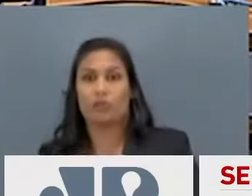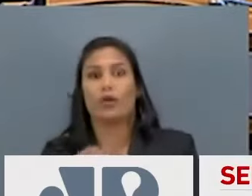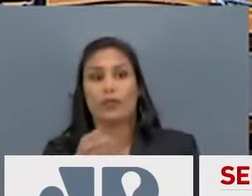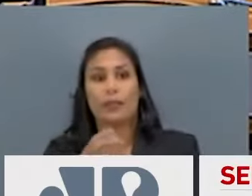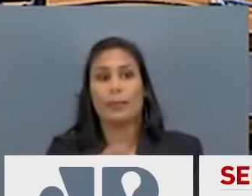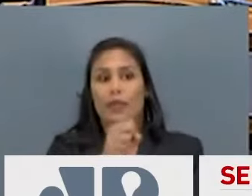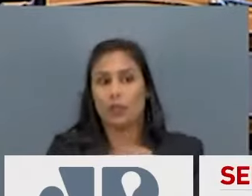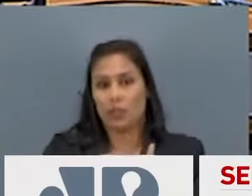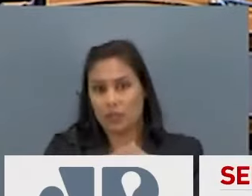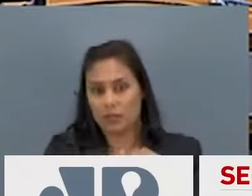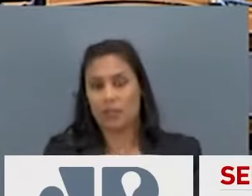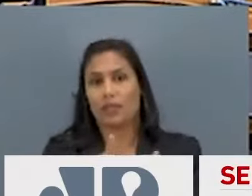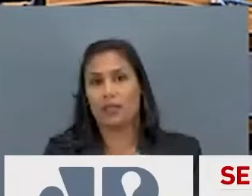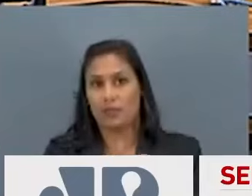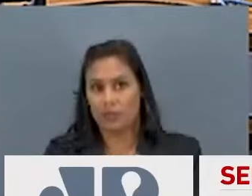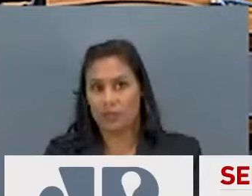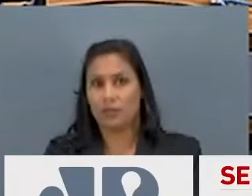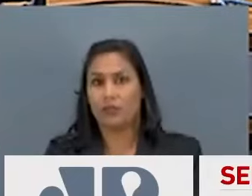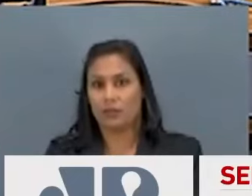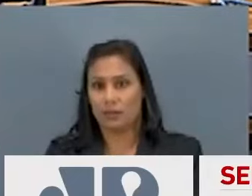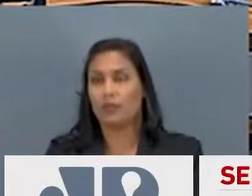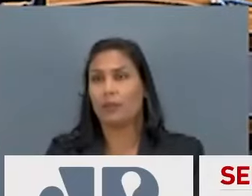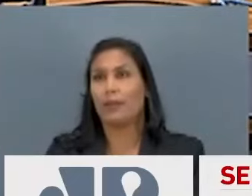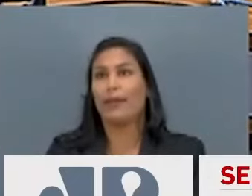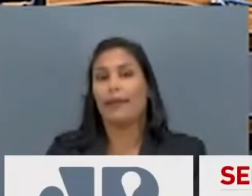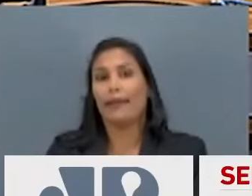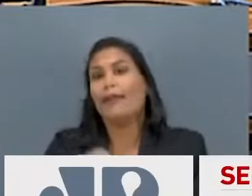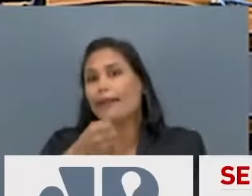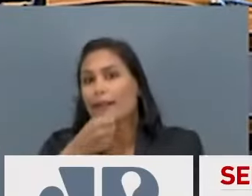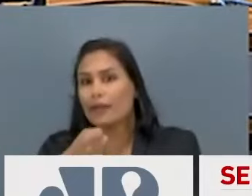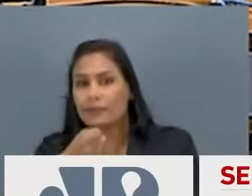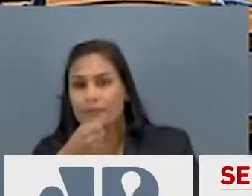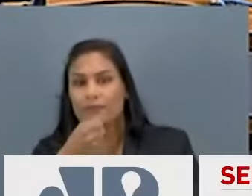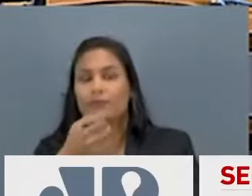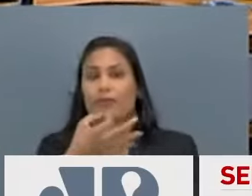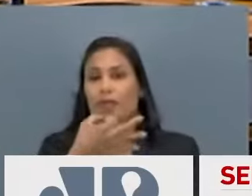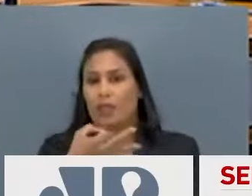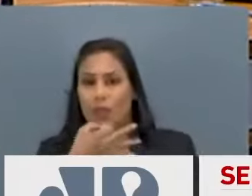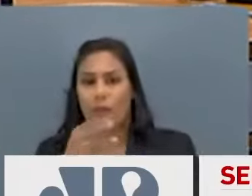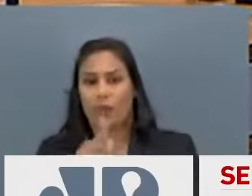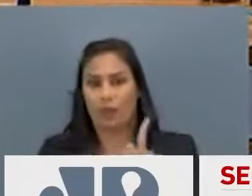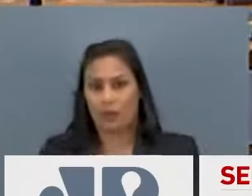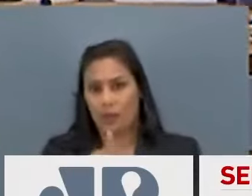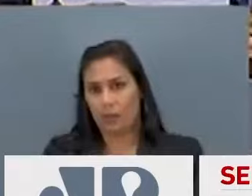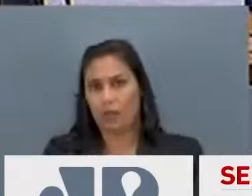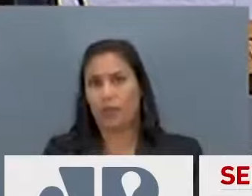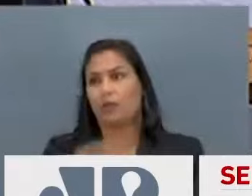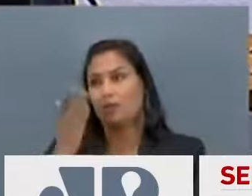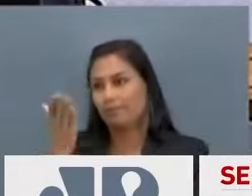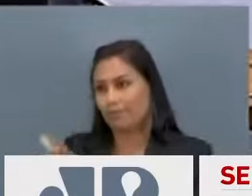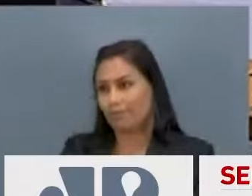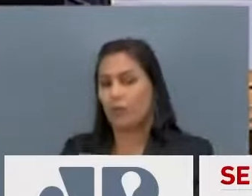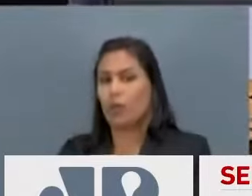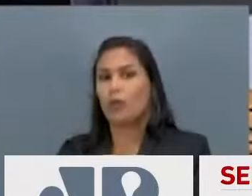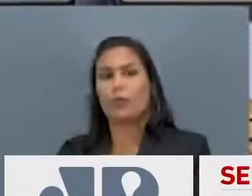esse tema é debatido no congresso e também no judiciário nos Estados Unidos o estado do Egon vai fazer o caminho inverso e vai voltar